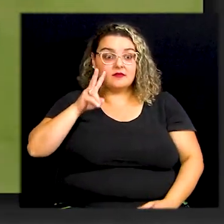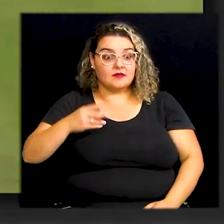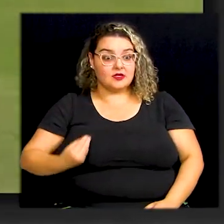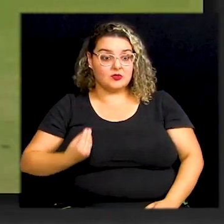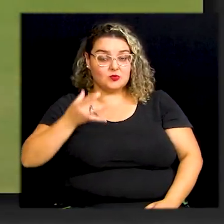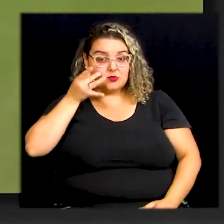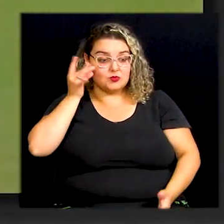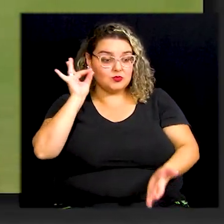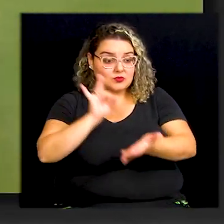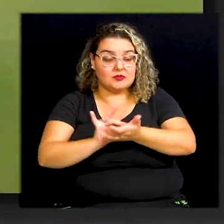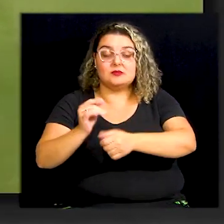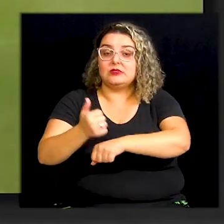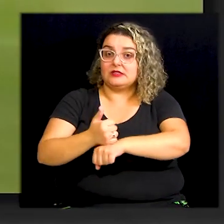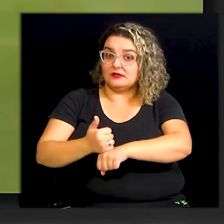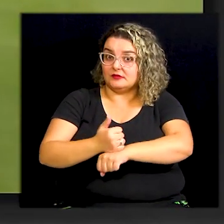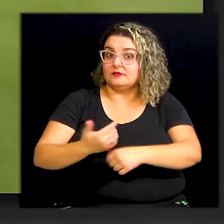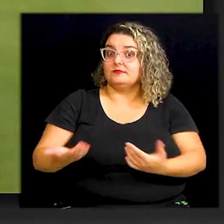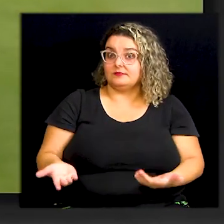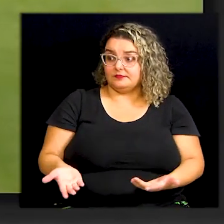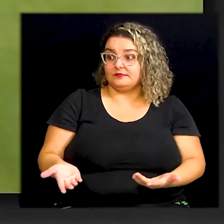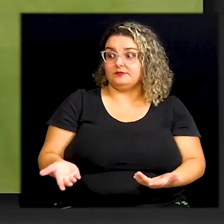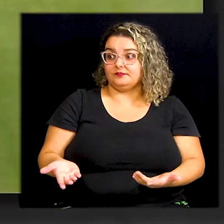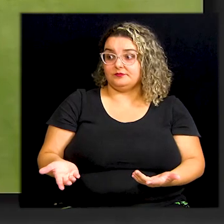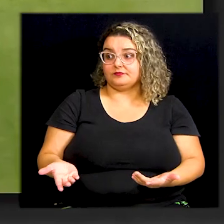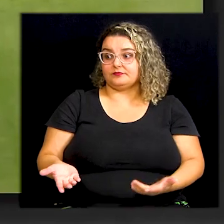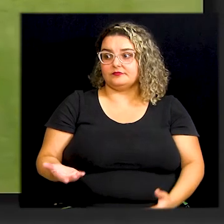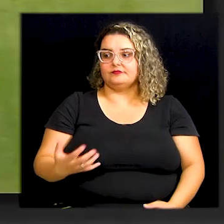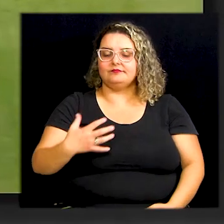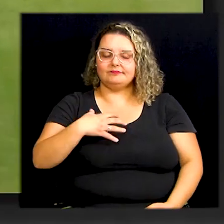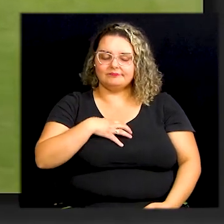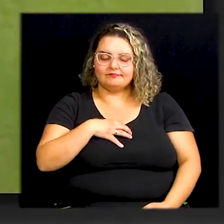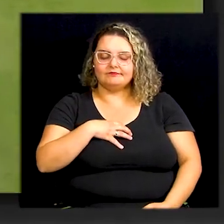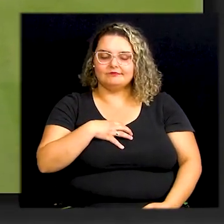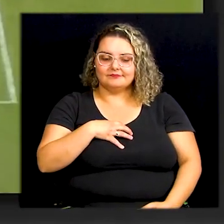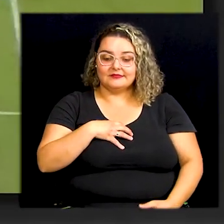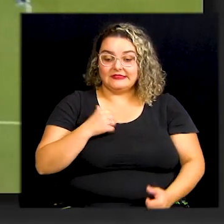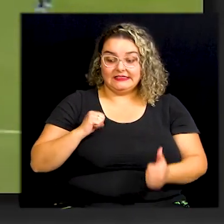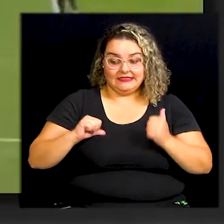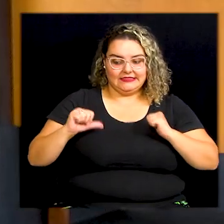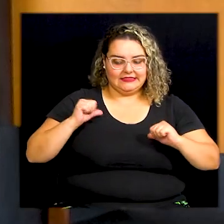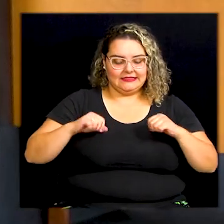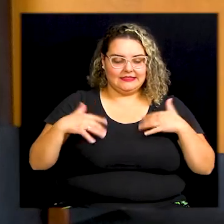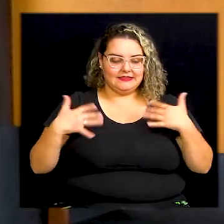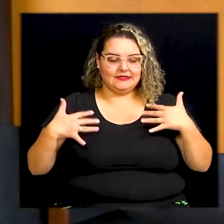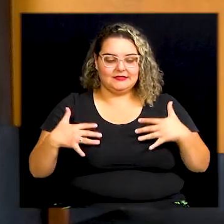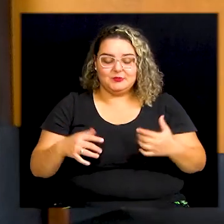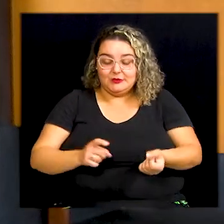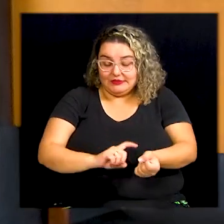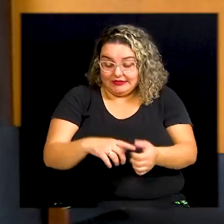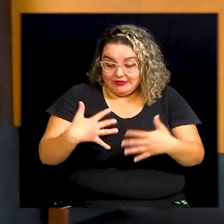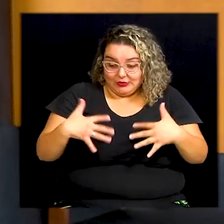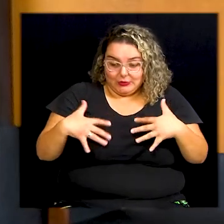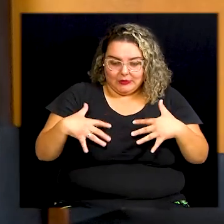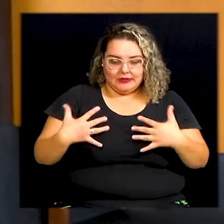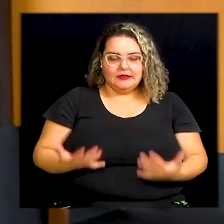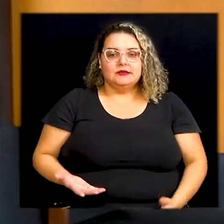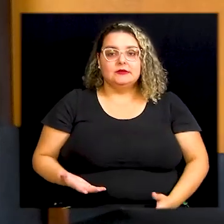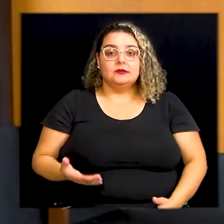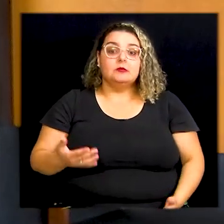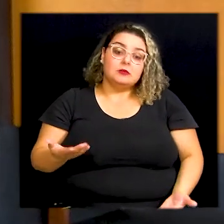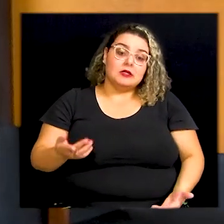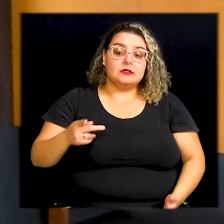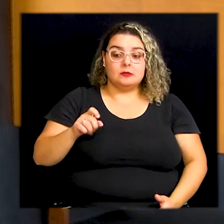aquilo como atleta profissional, a gente sente um pouco, né? Ansiedade, sente nervosismo, mas